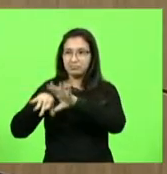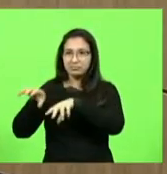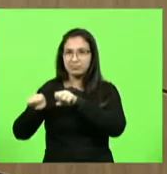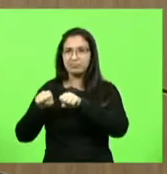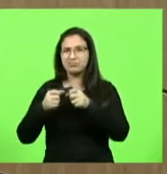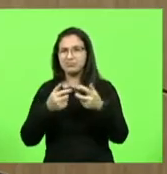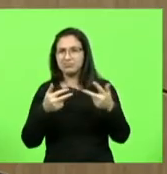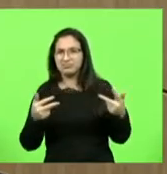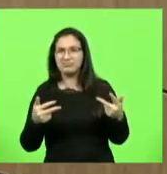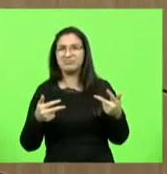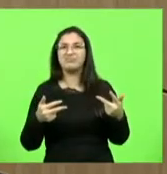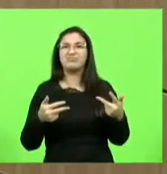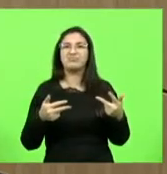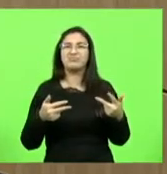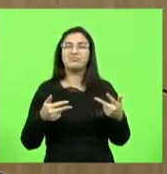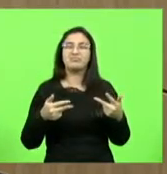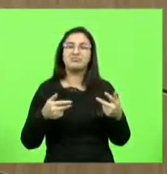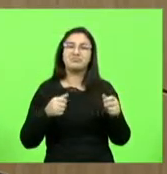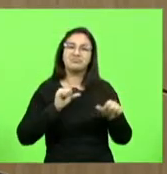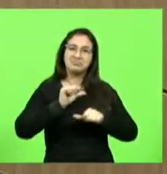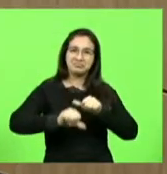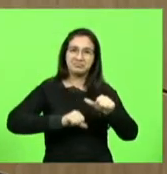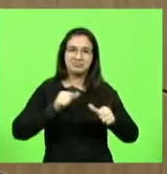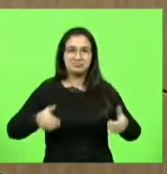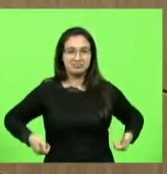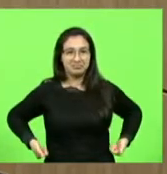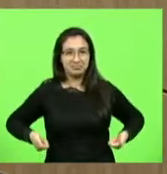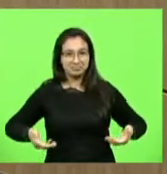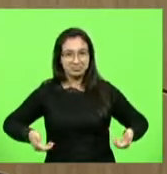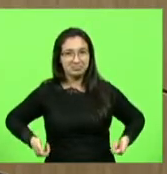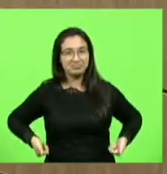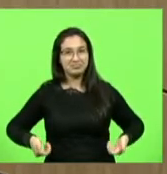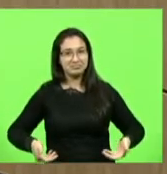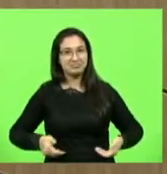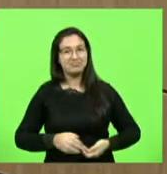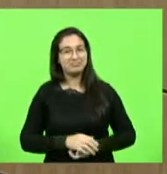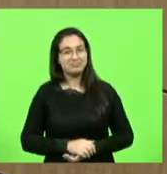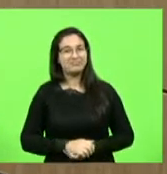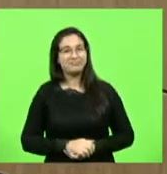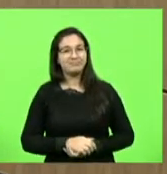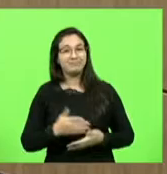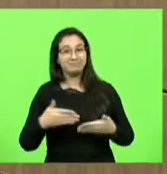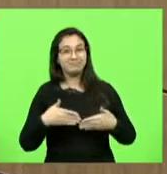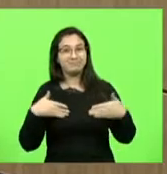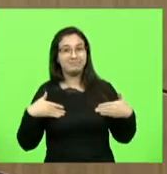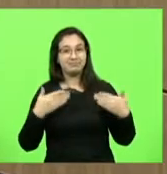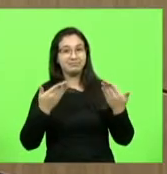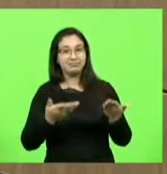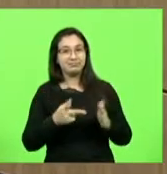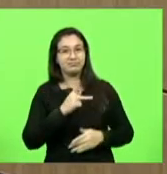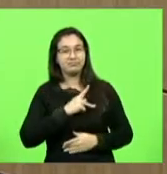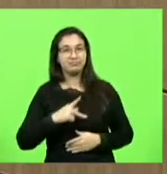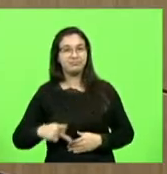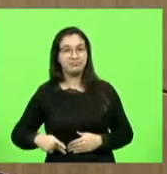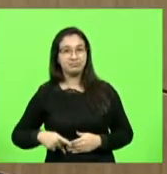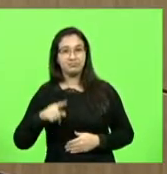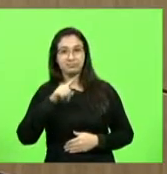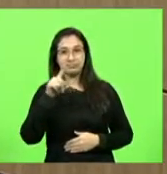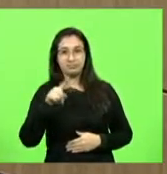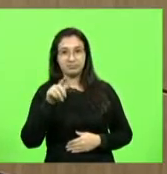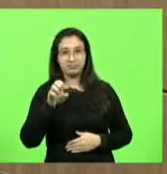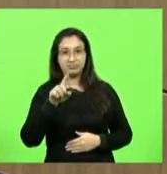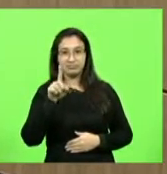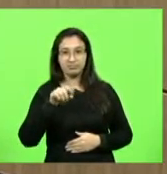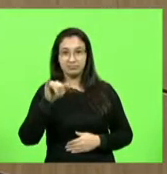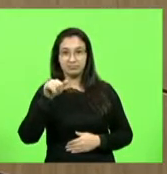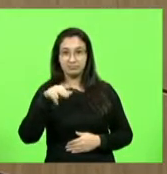cadeiras de rodas. E até uma homenagem ao presidente da Flodef, ao falecido Zezinho, que